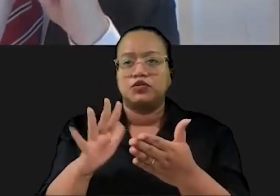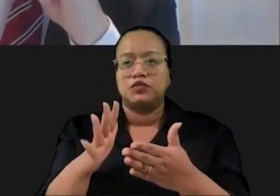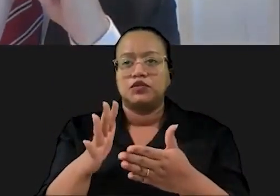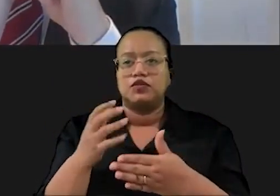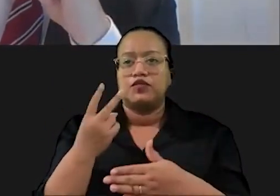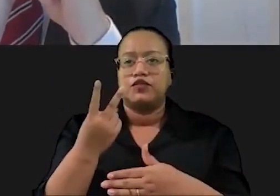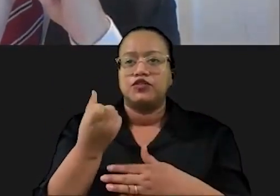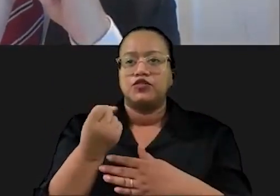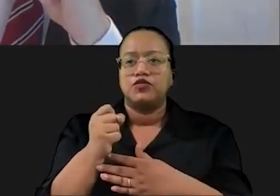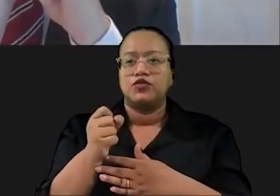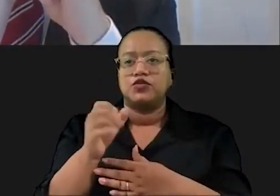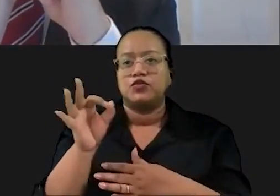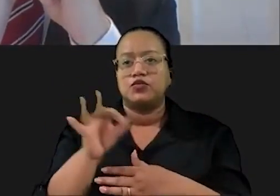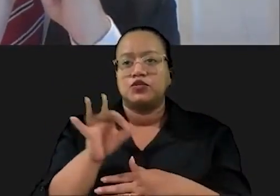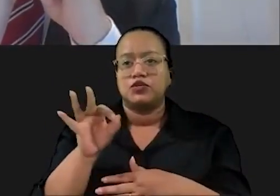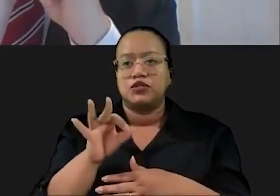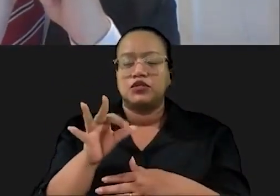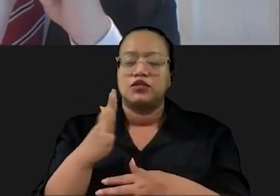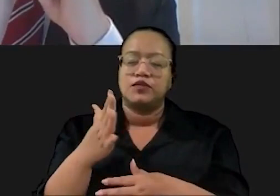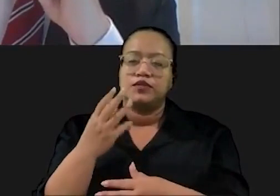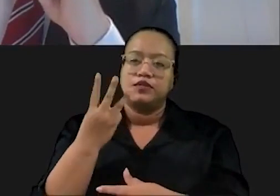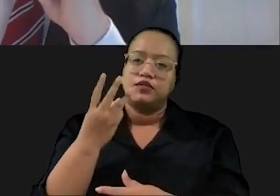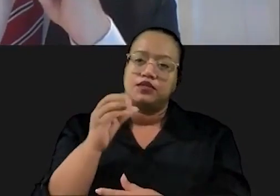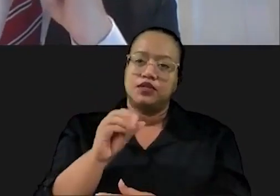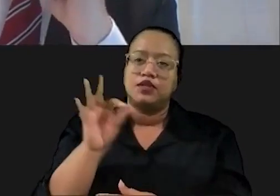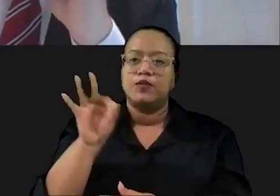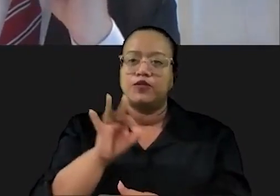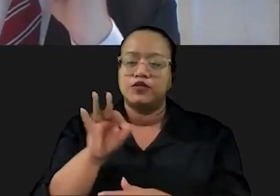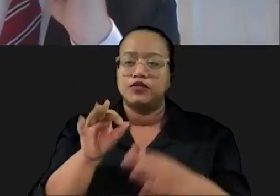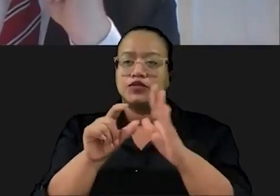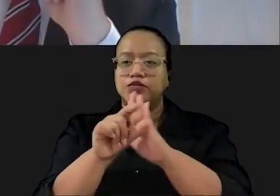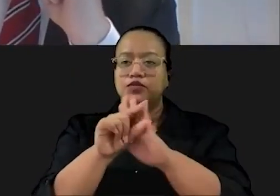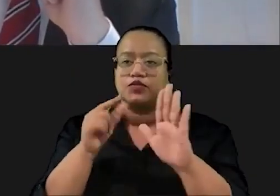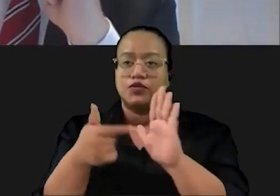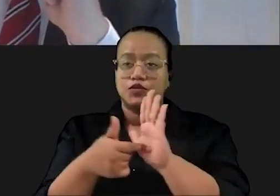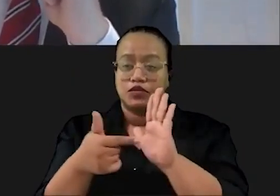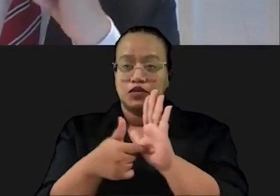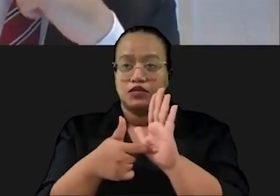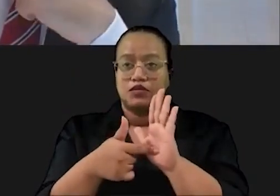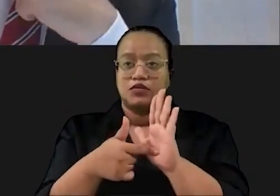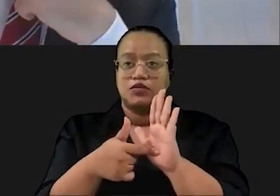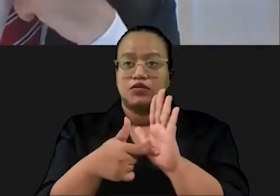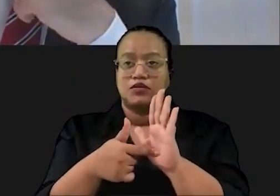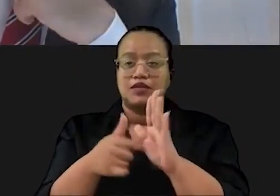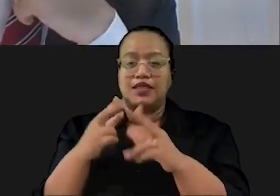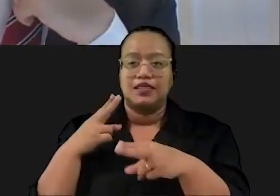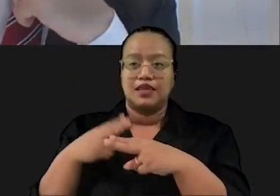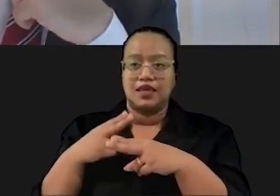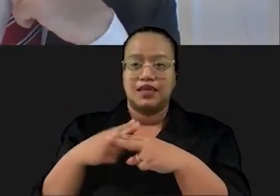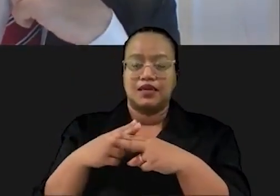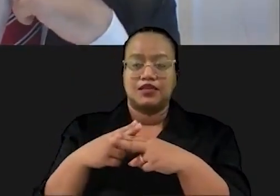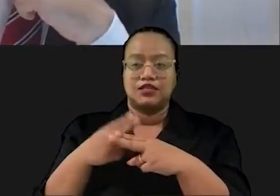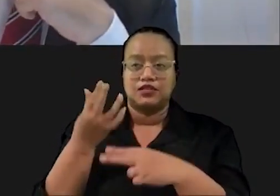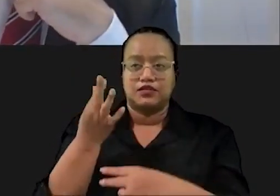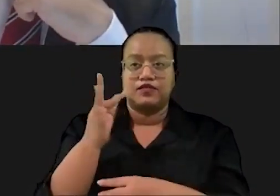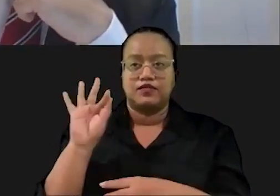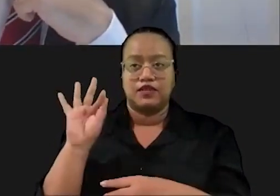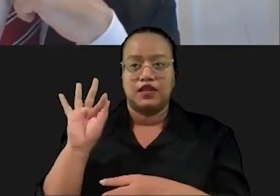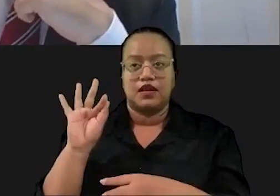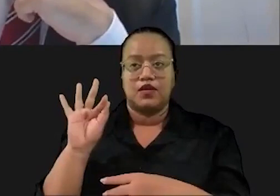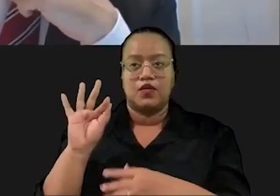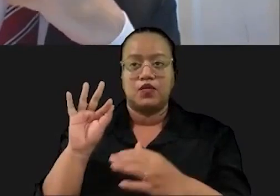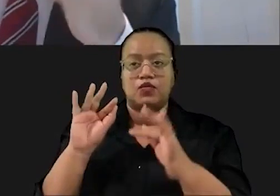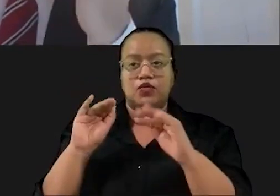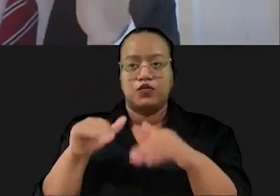processos da Caixa Econômica Federal acabam sendo resolvidos pela saída